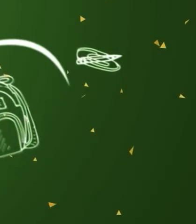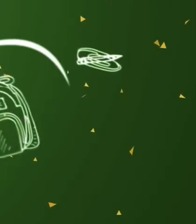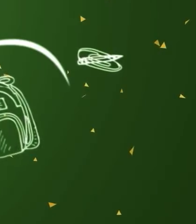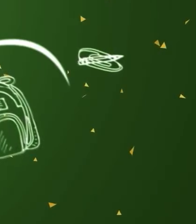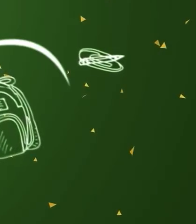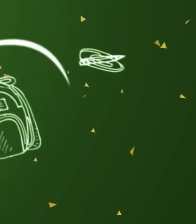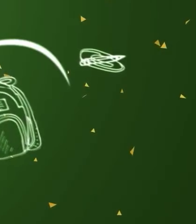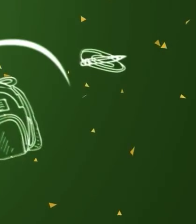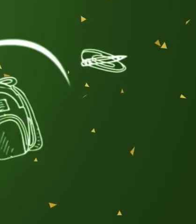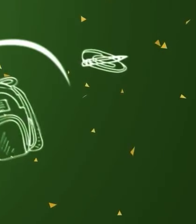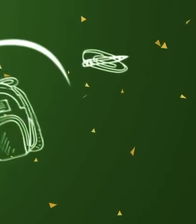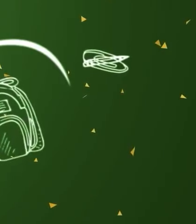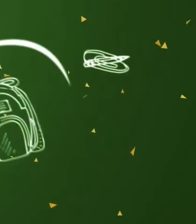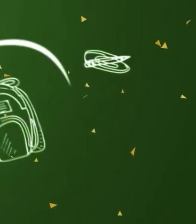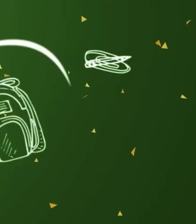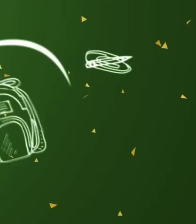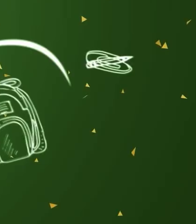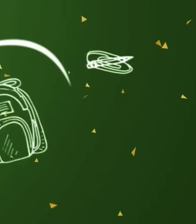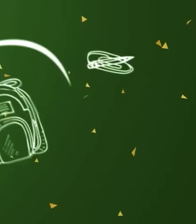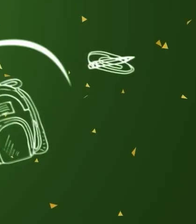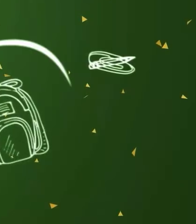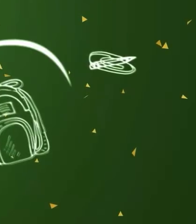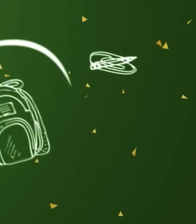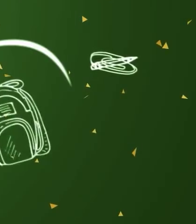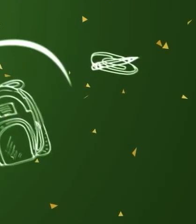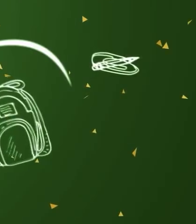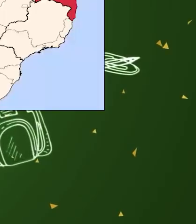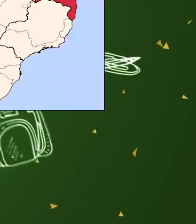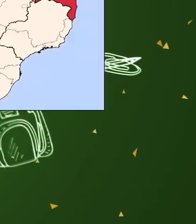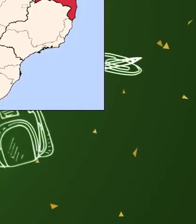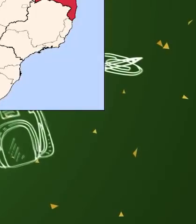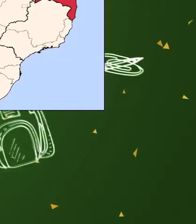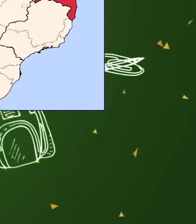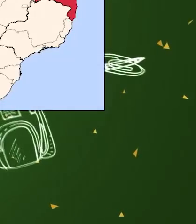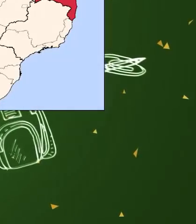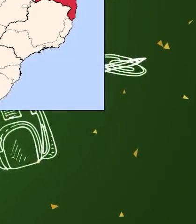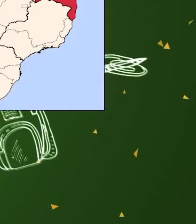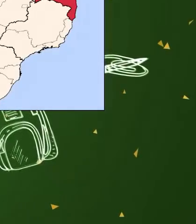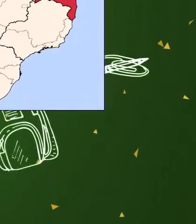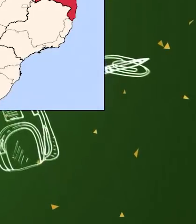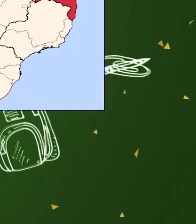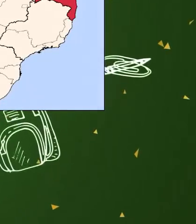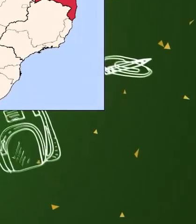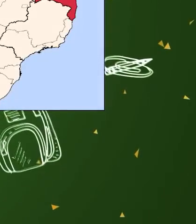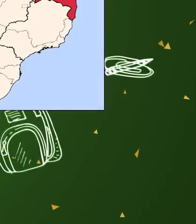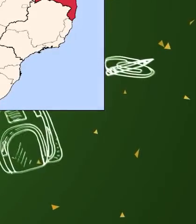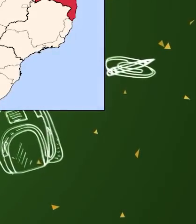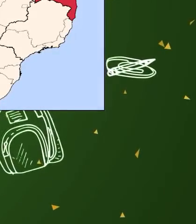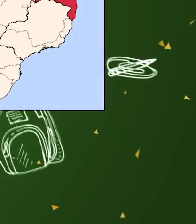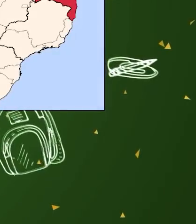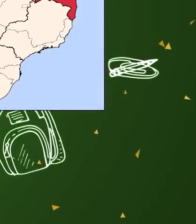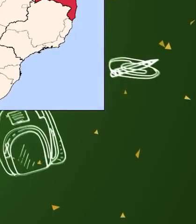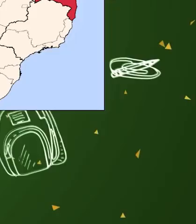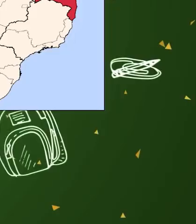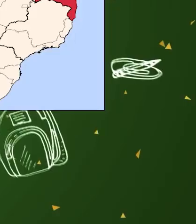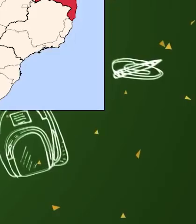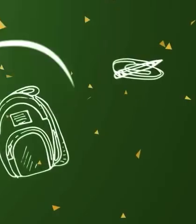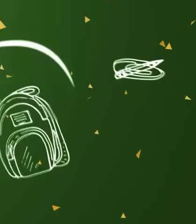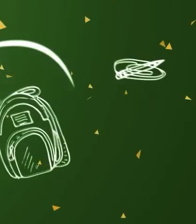um deles? Então vamos conhecer? Olha só. Os 9 estados do Nordeste